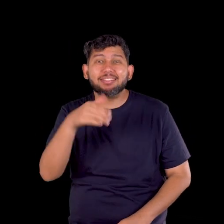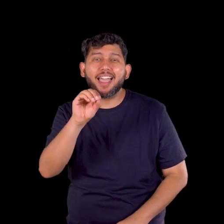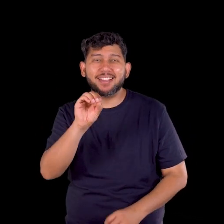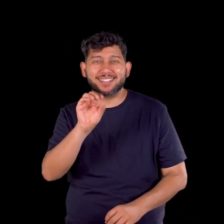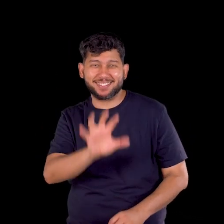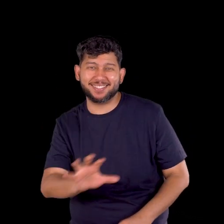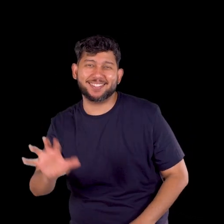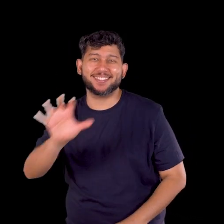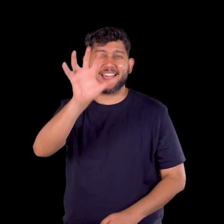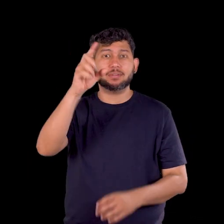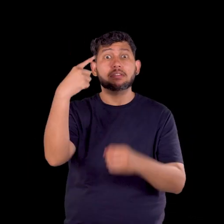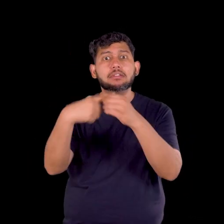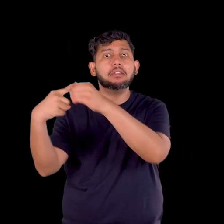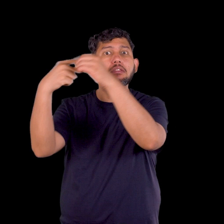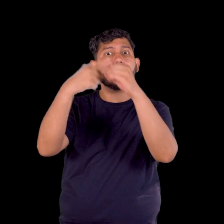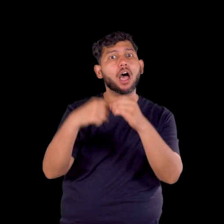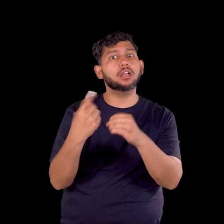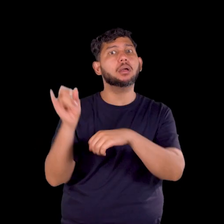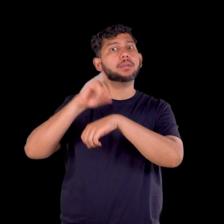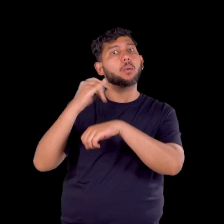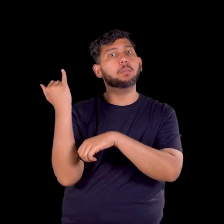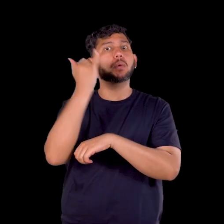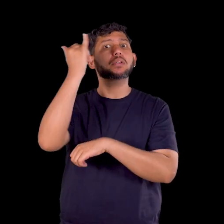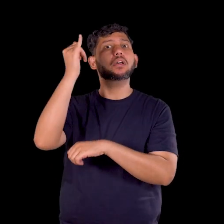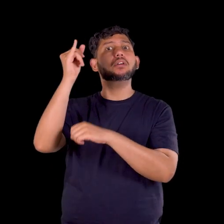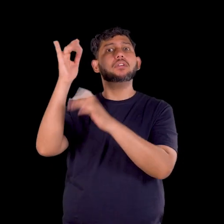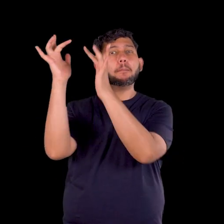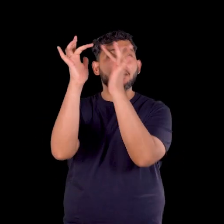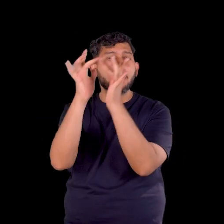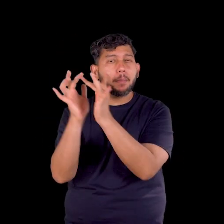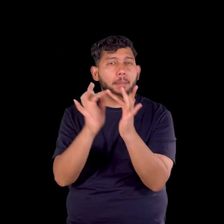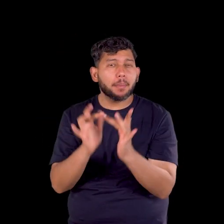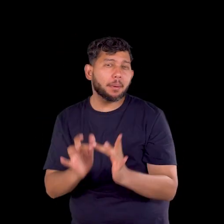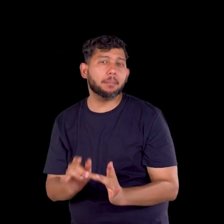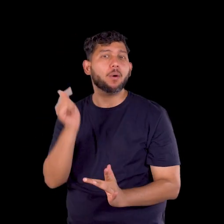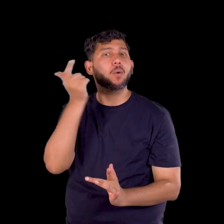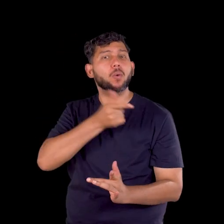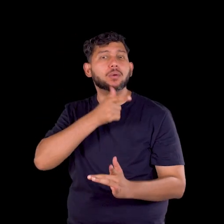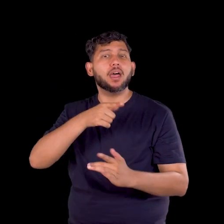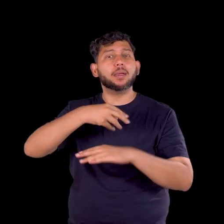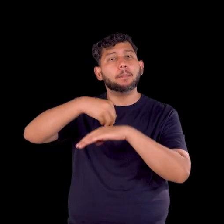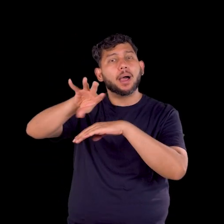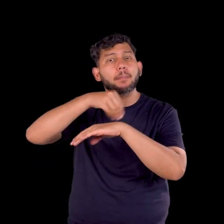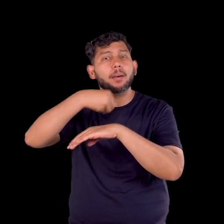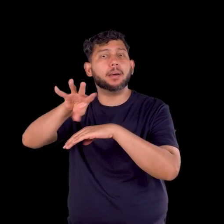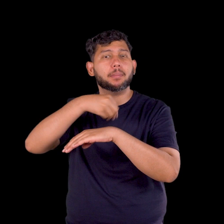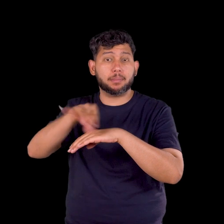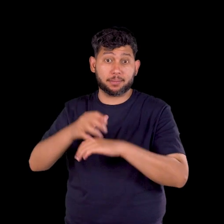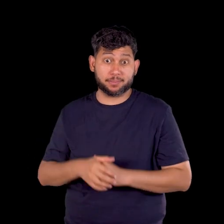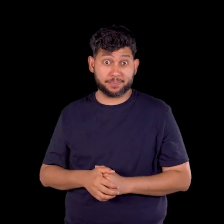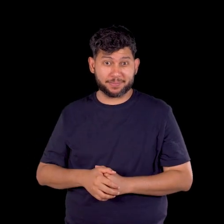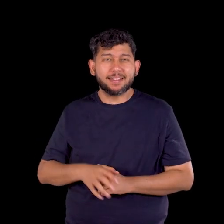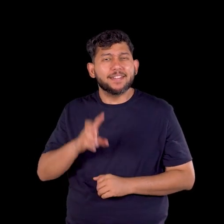cidades economicamente importantes no contexto nacional. Aos poucos, a paisagem urbana da cidade de São Paulo e Rio de